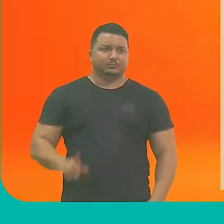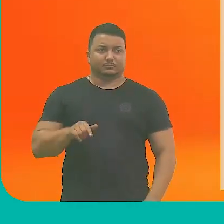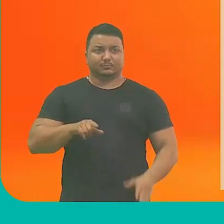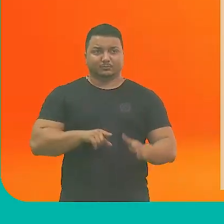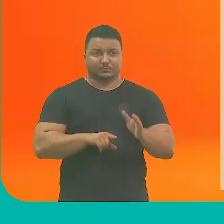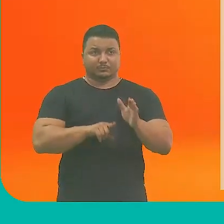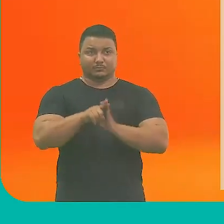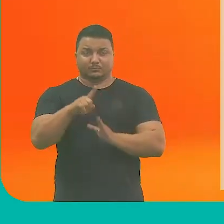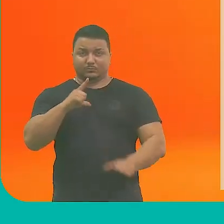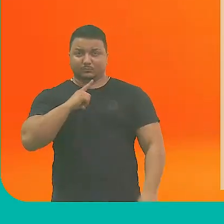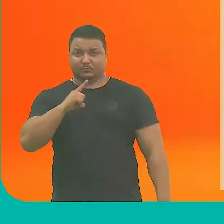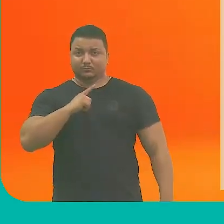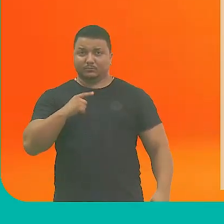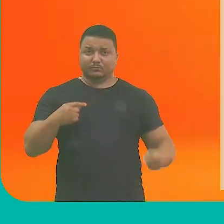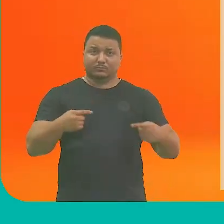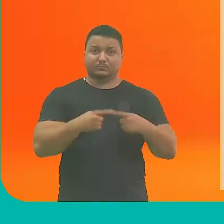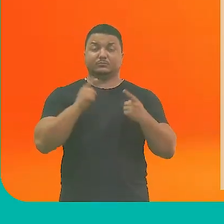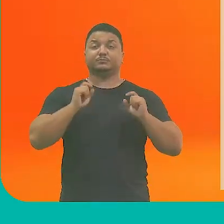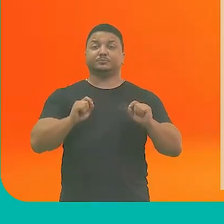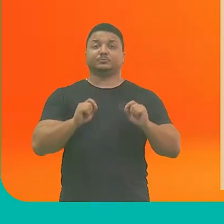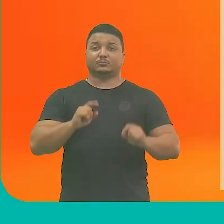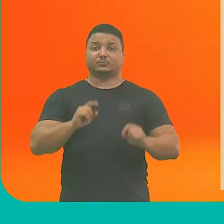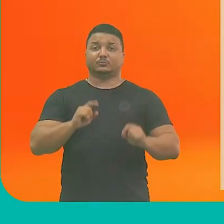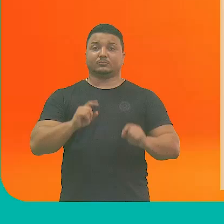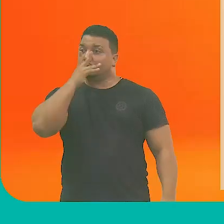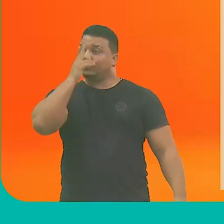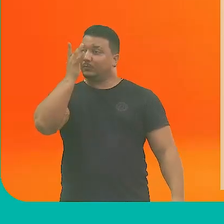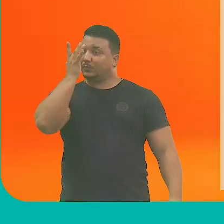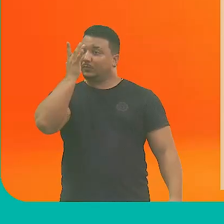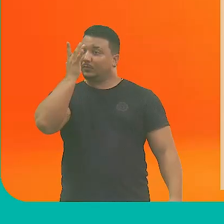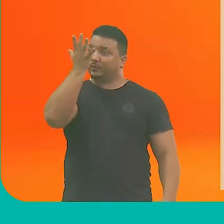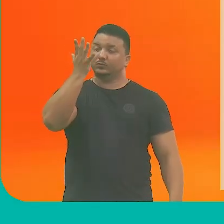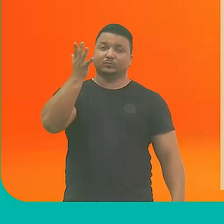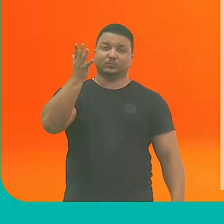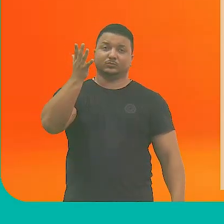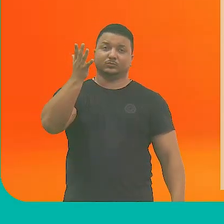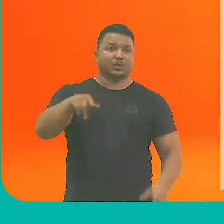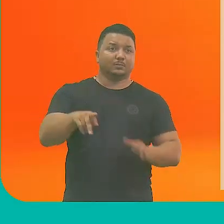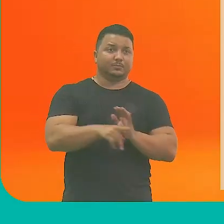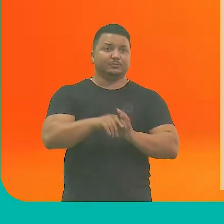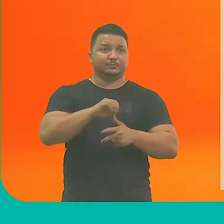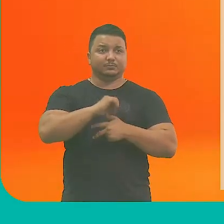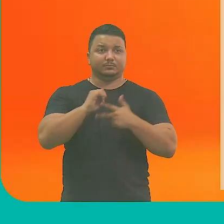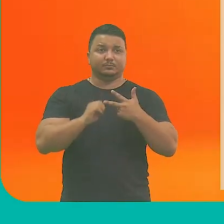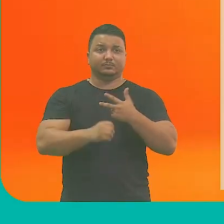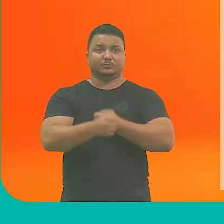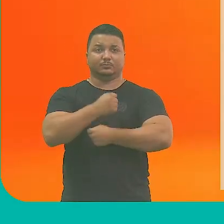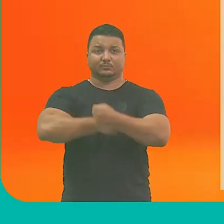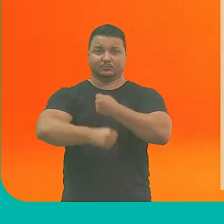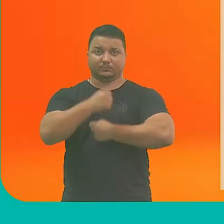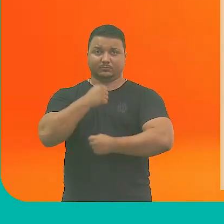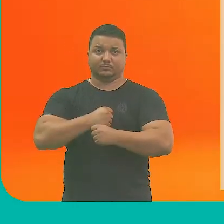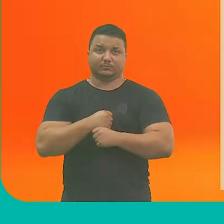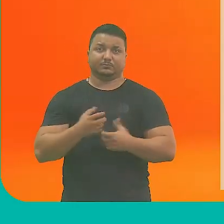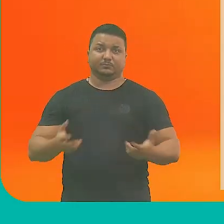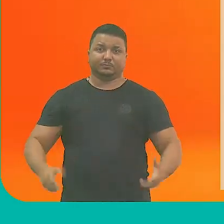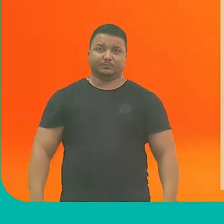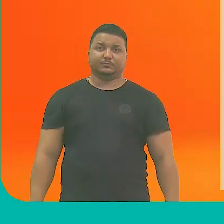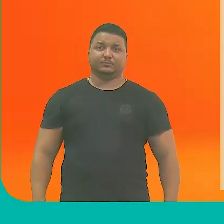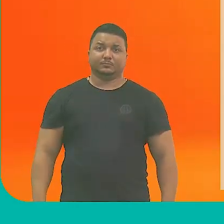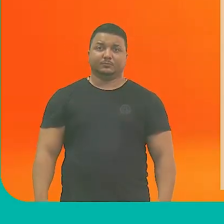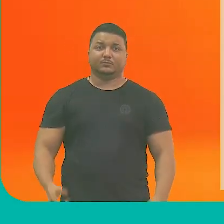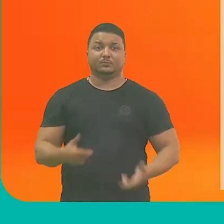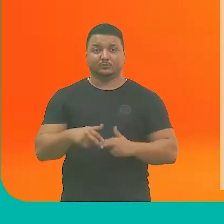vai ser calibrada como Então, eu